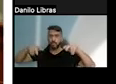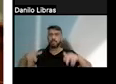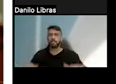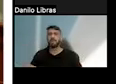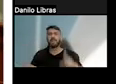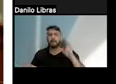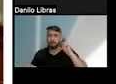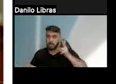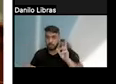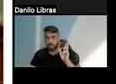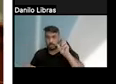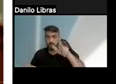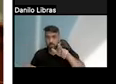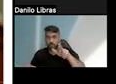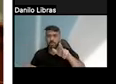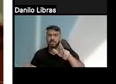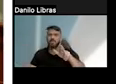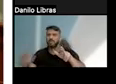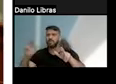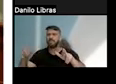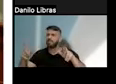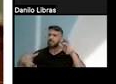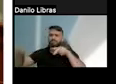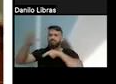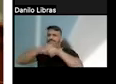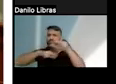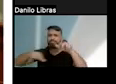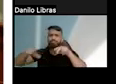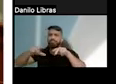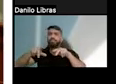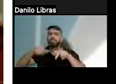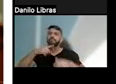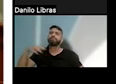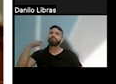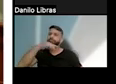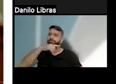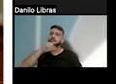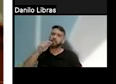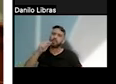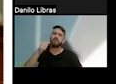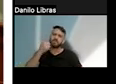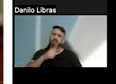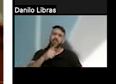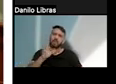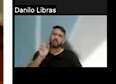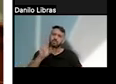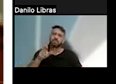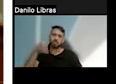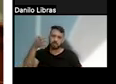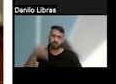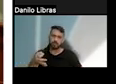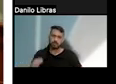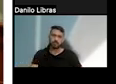mesmo resultado em duas coortes muito heterogêneas nos reforça a solidez, né, do nosso resultado.